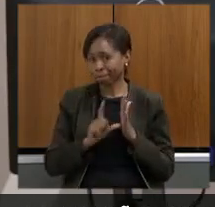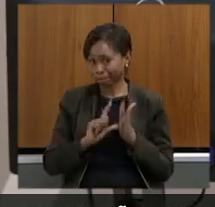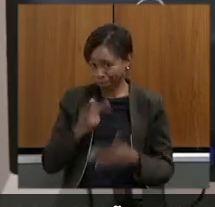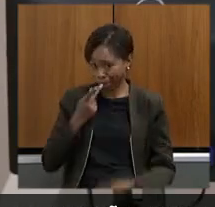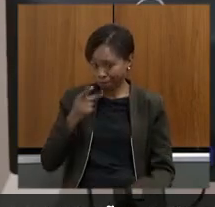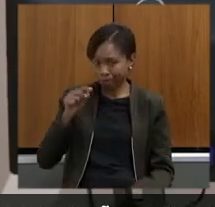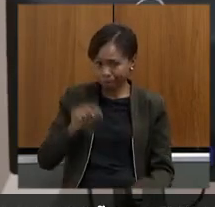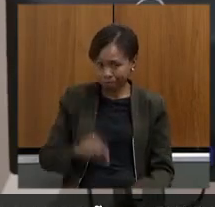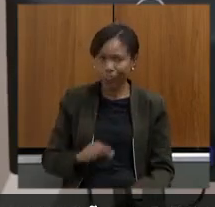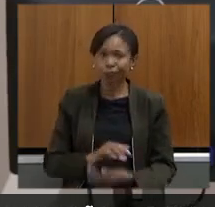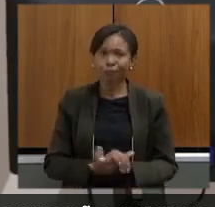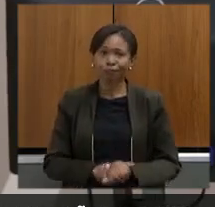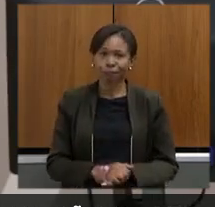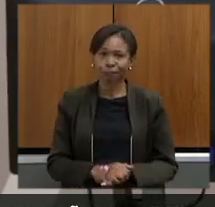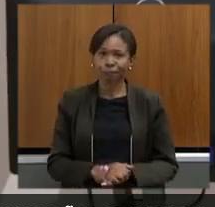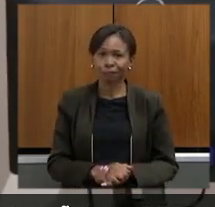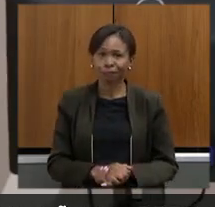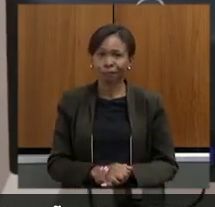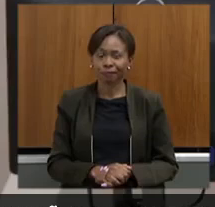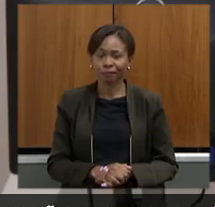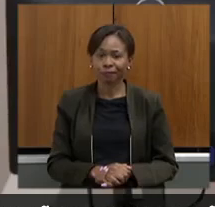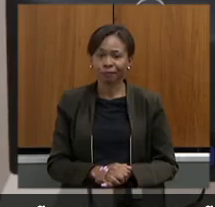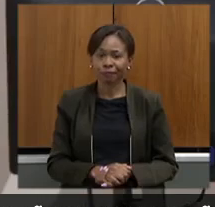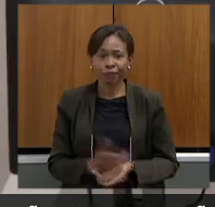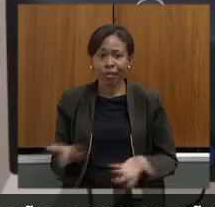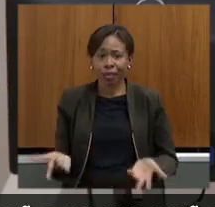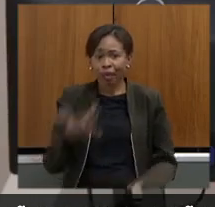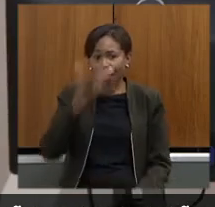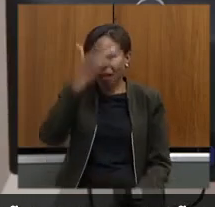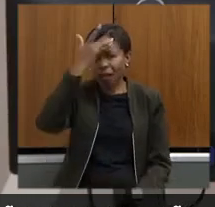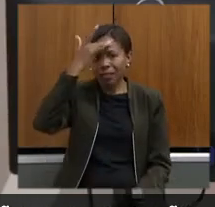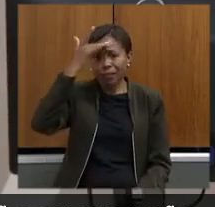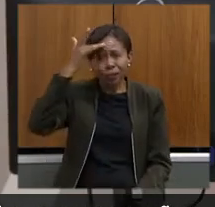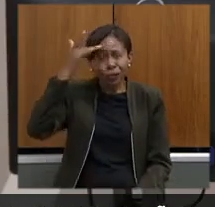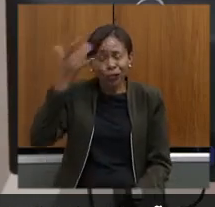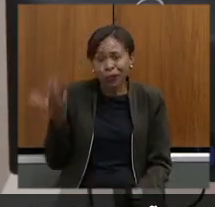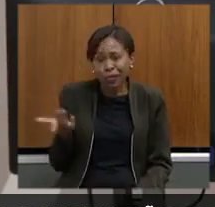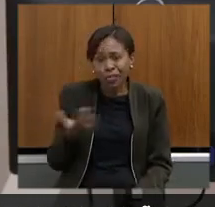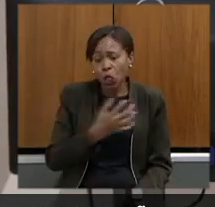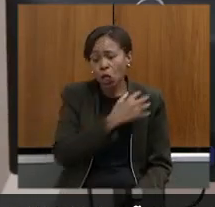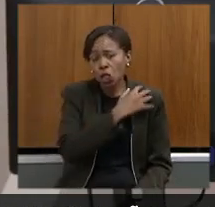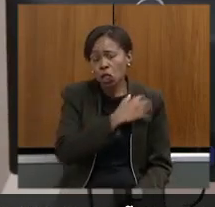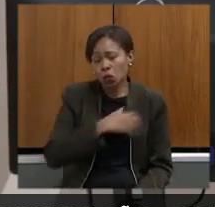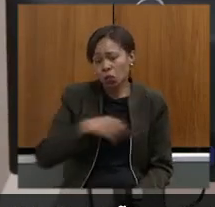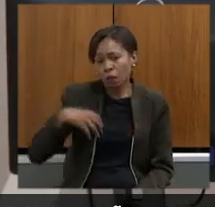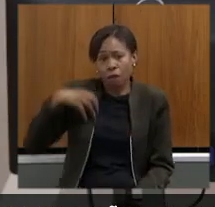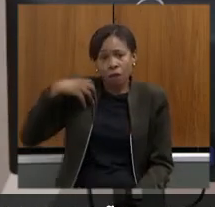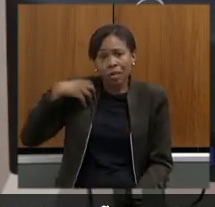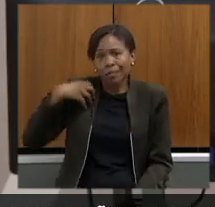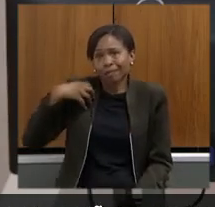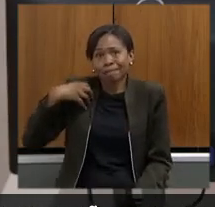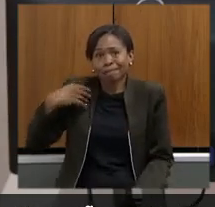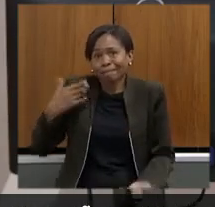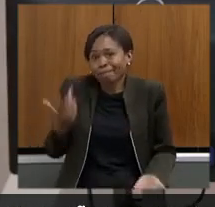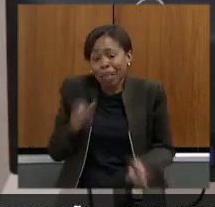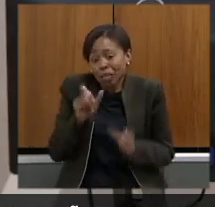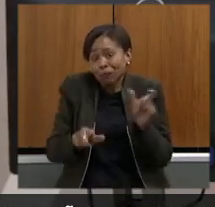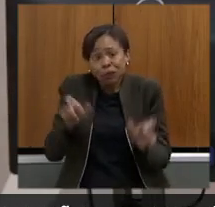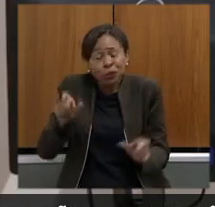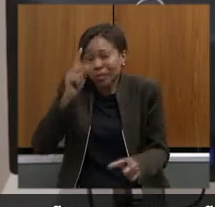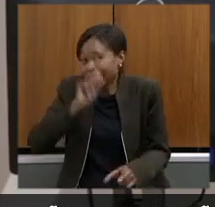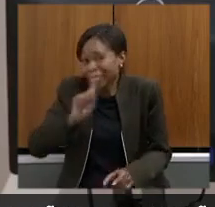os sofistas eles não aprendem né a narrativa dos sofistas são coisas